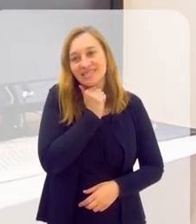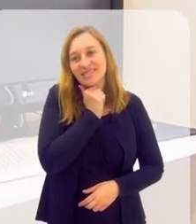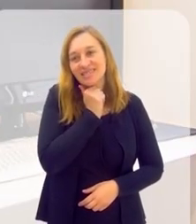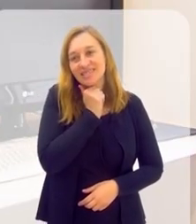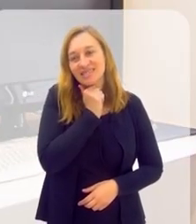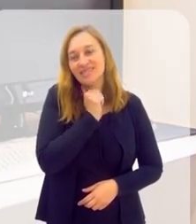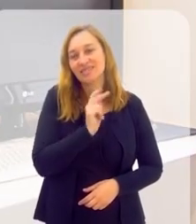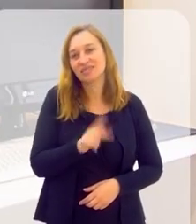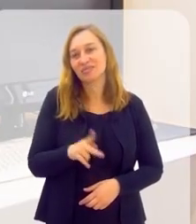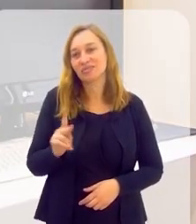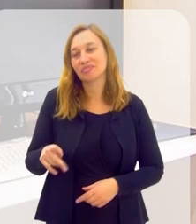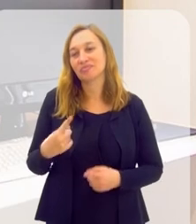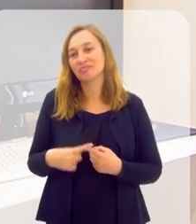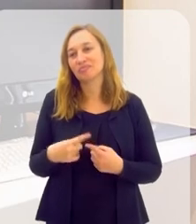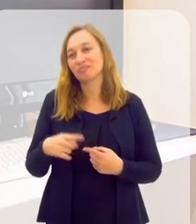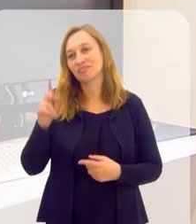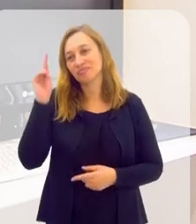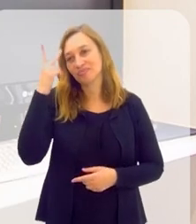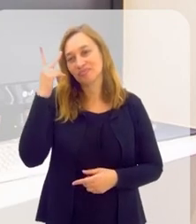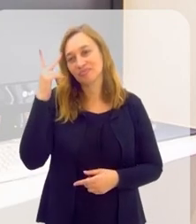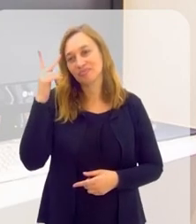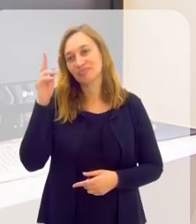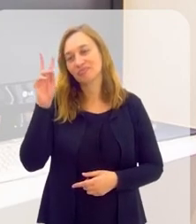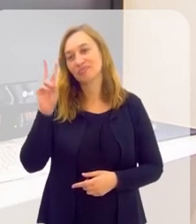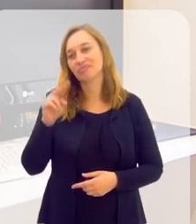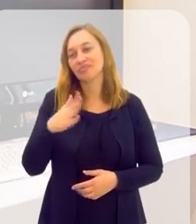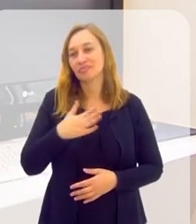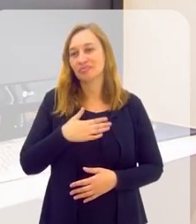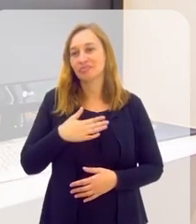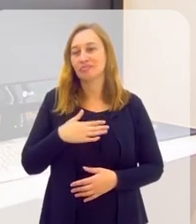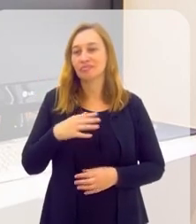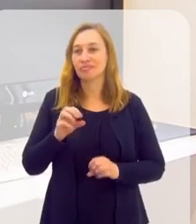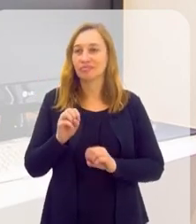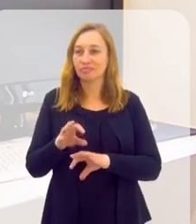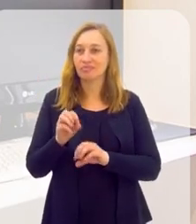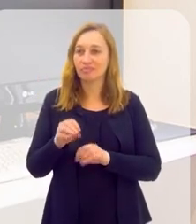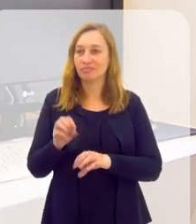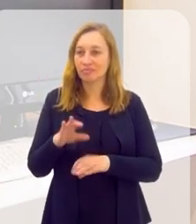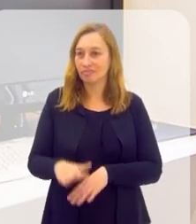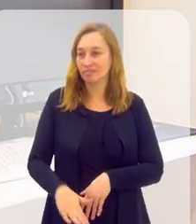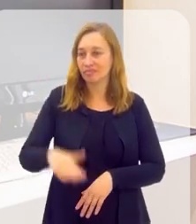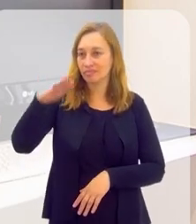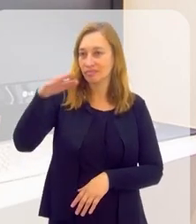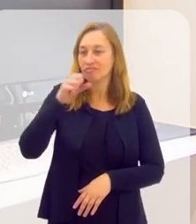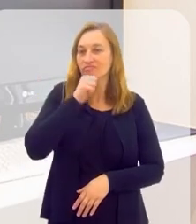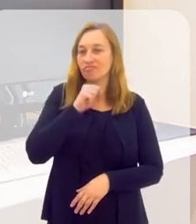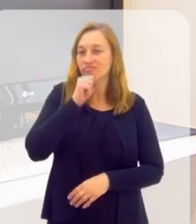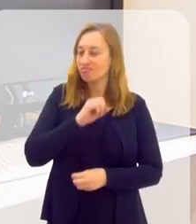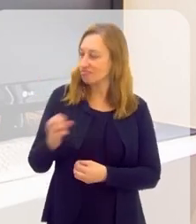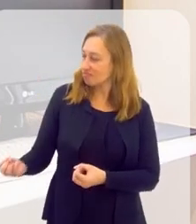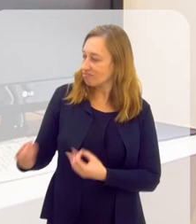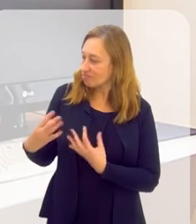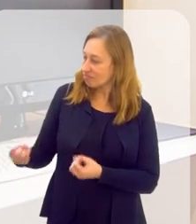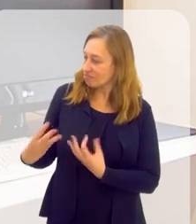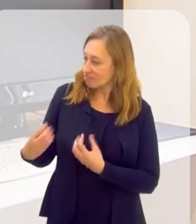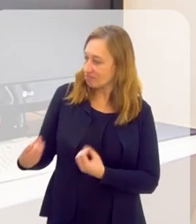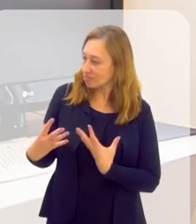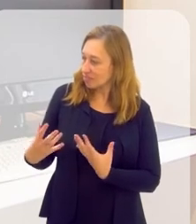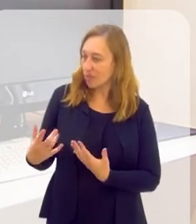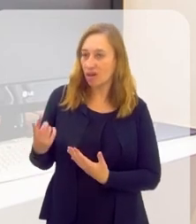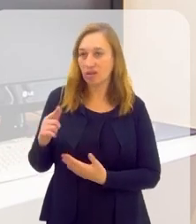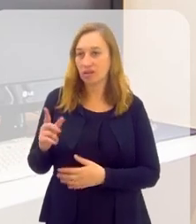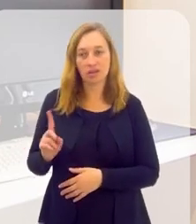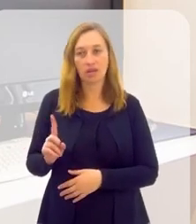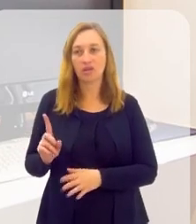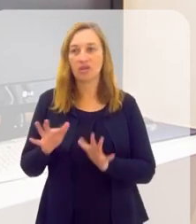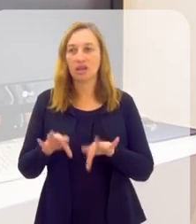essa história linda, professor, porque eu lembro que eu ensinava muita coisa em casa. Eu fui criada pelos meus avós, e eles não completaram